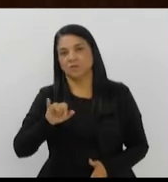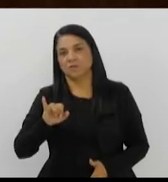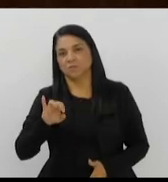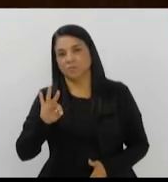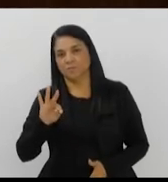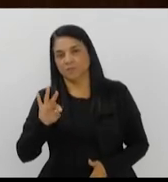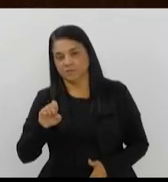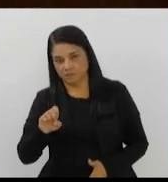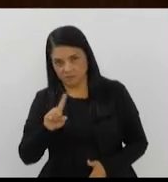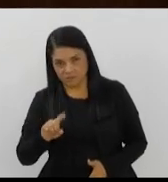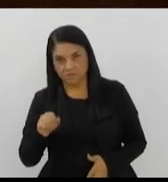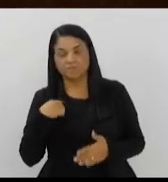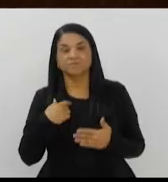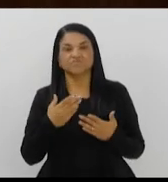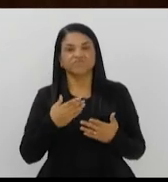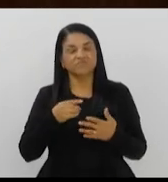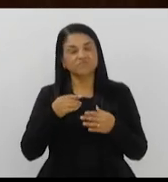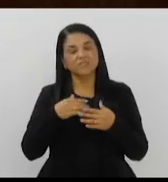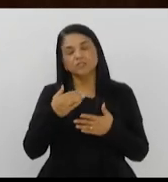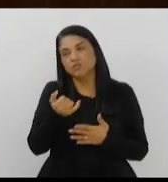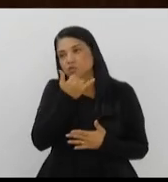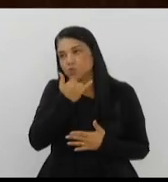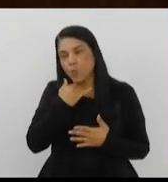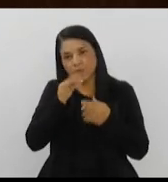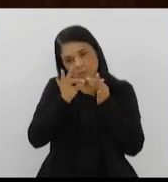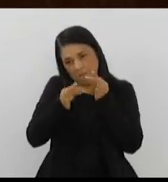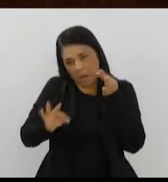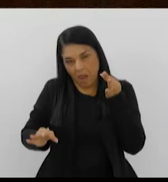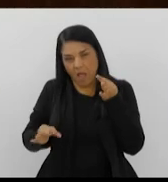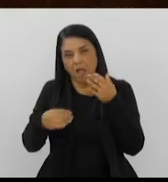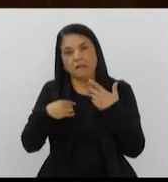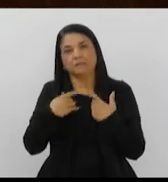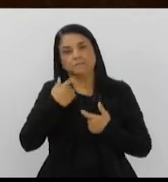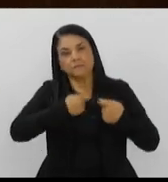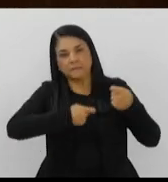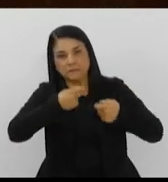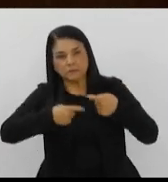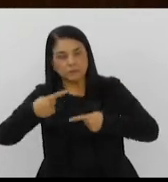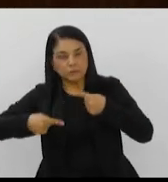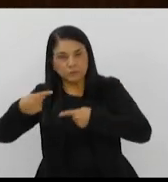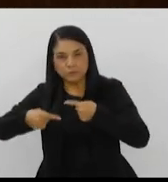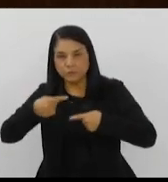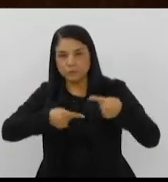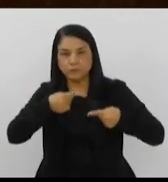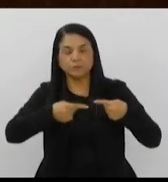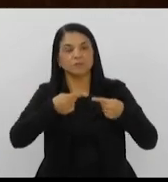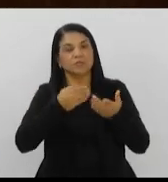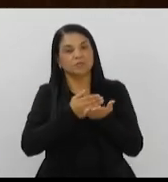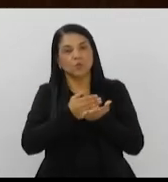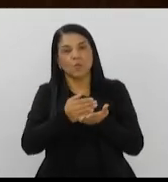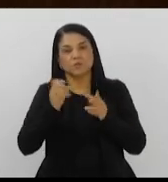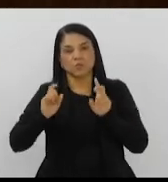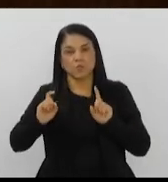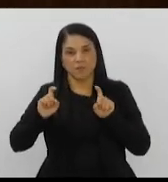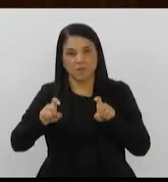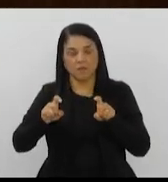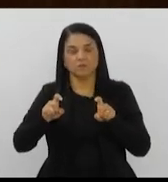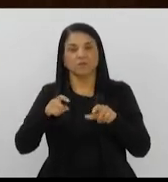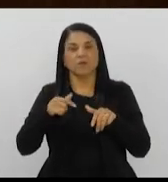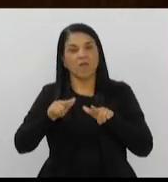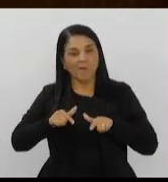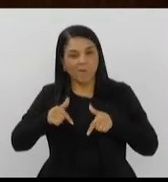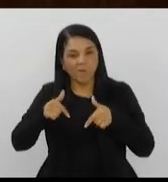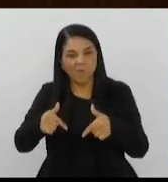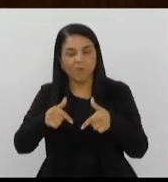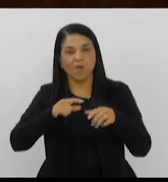desculpa ter me alongado, mas você sabe que é uma guerra nossa de longa data, nesse mandato, desde o início desse mandato, que são essas operações ilegais, máfia